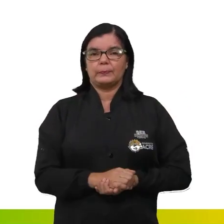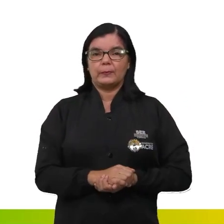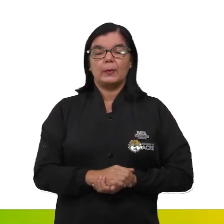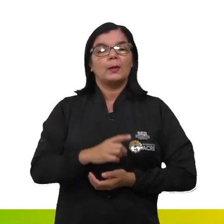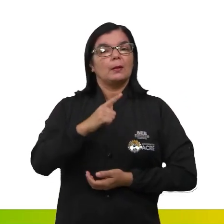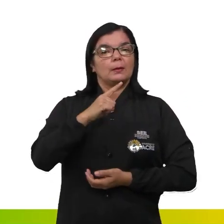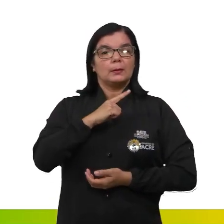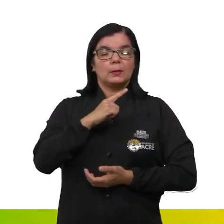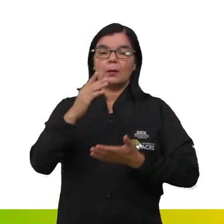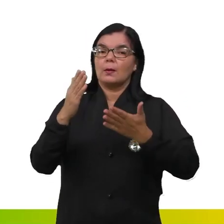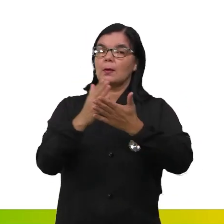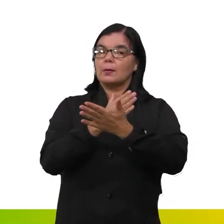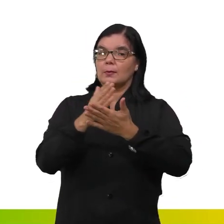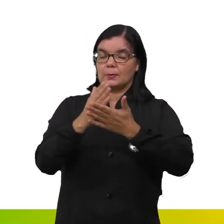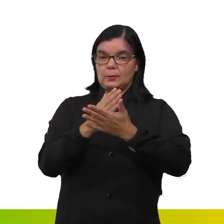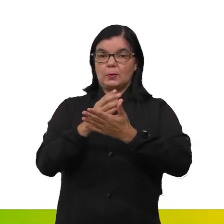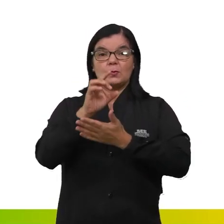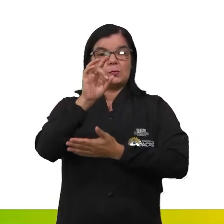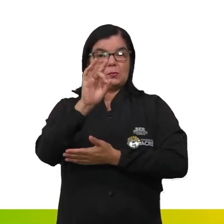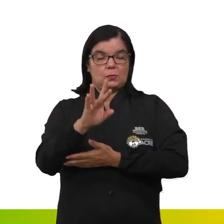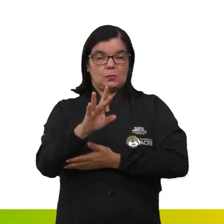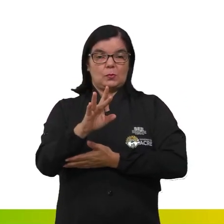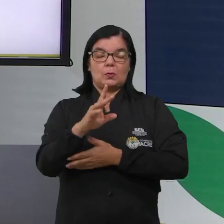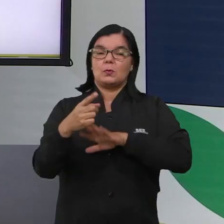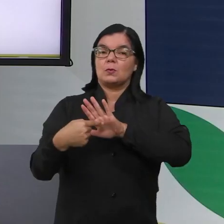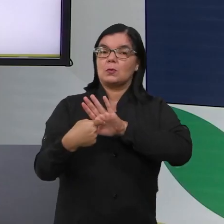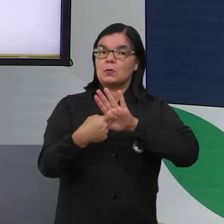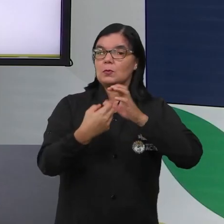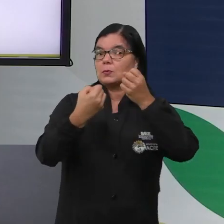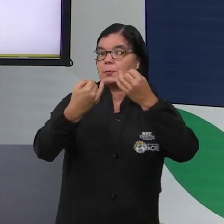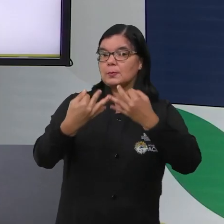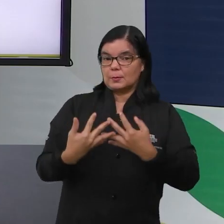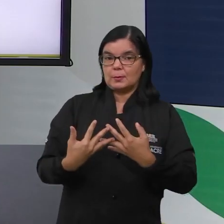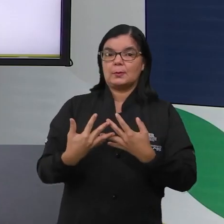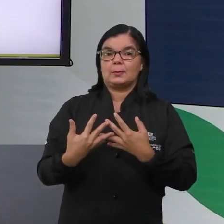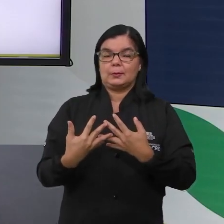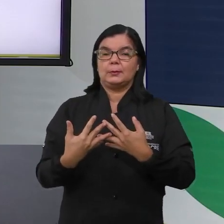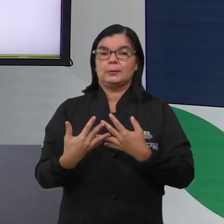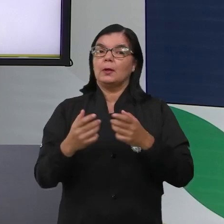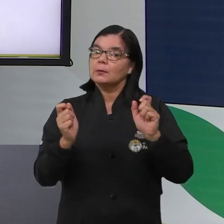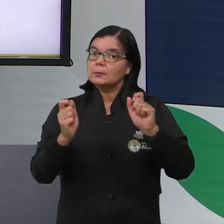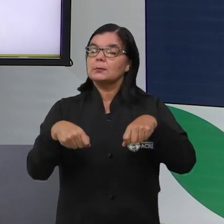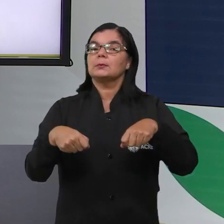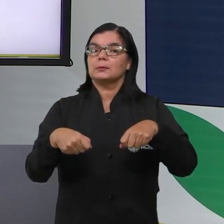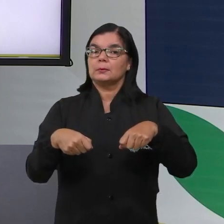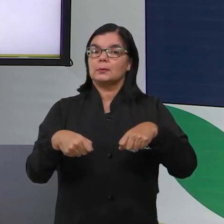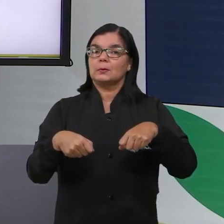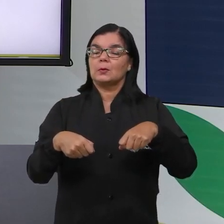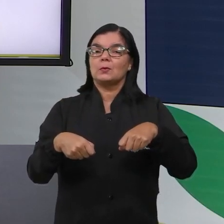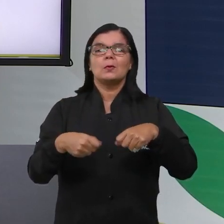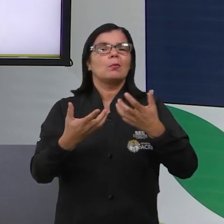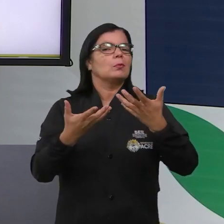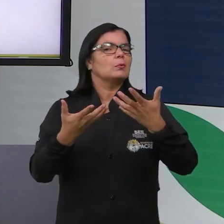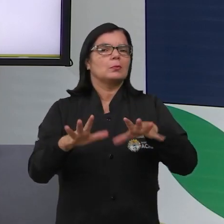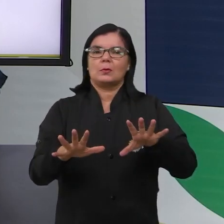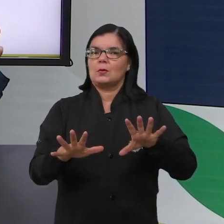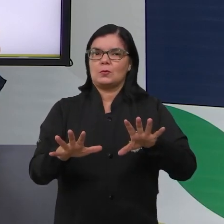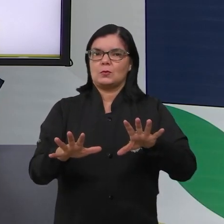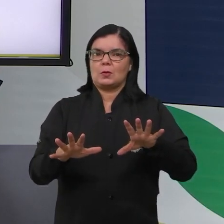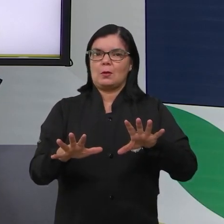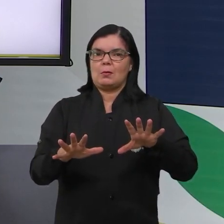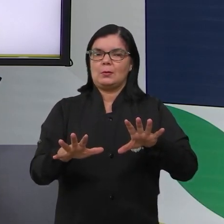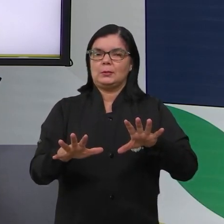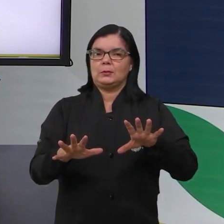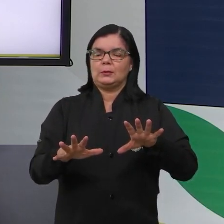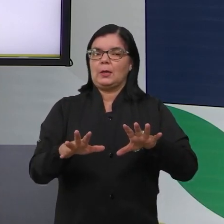nós temos aí alguns. Só que aqui, ao falar dessas possibilidades, eu não quero